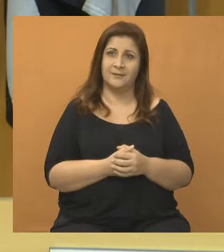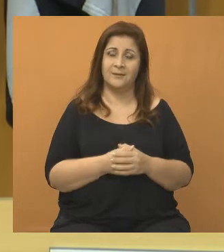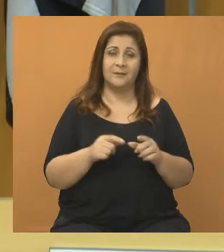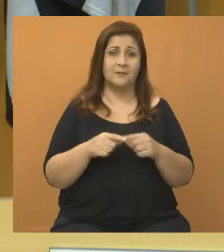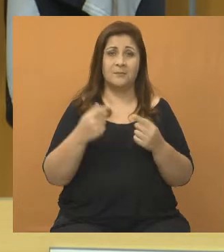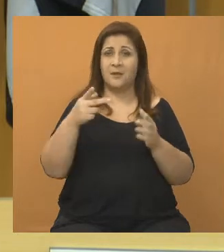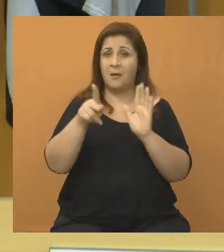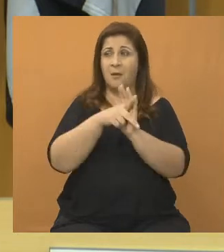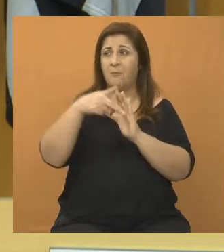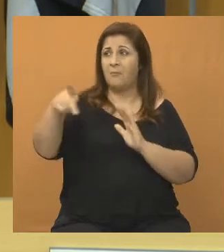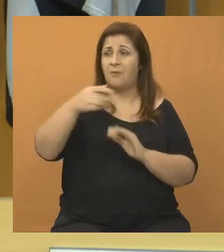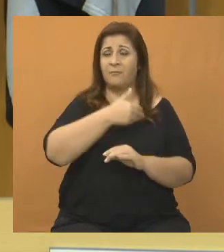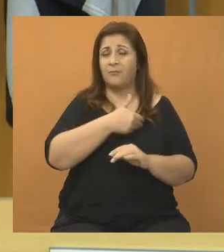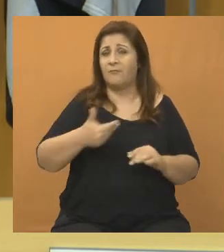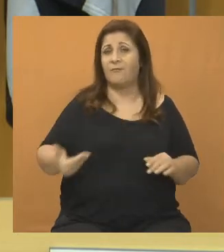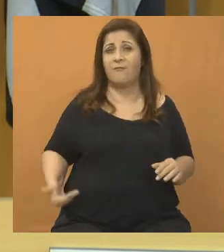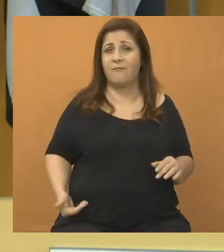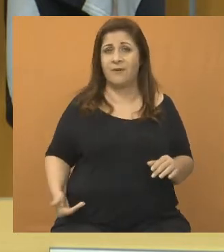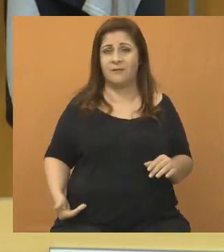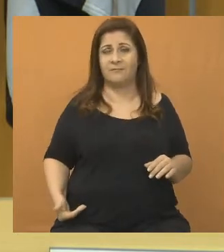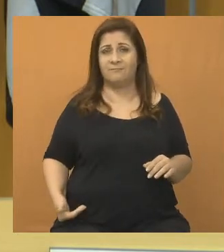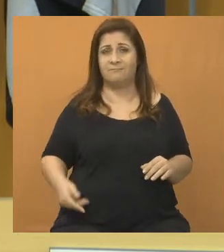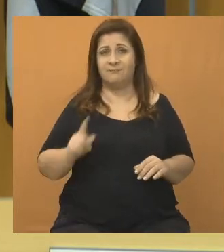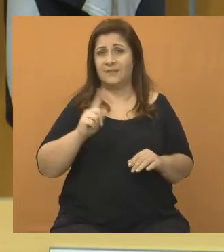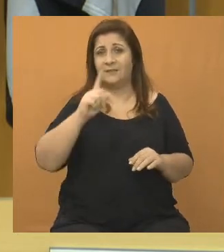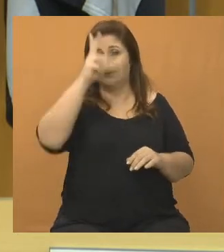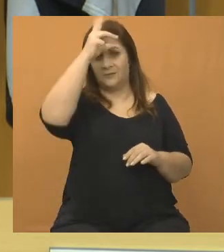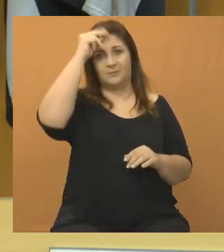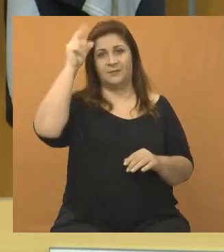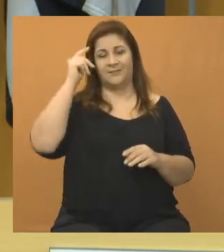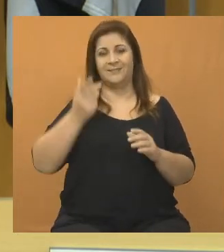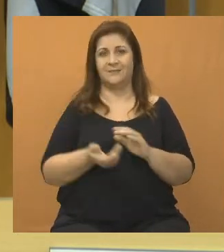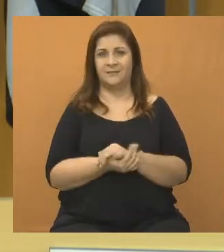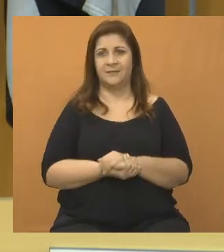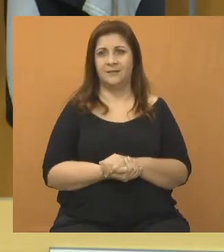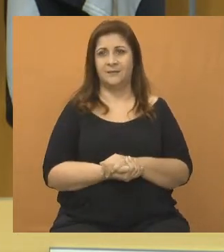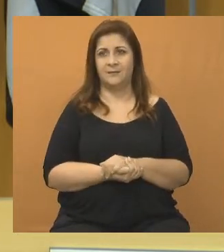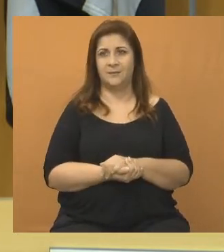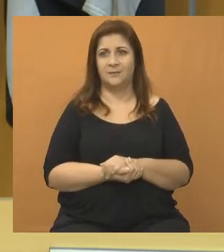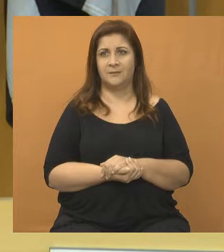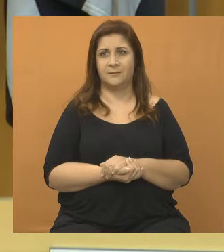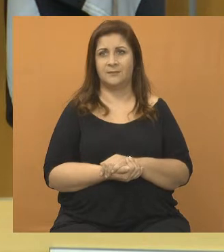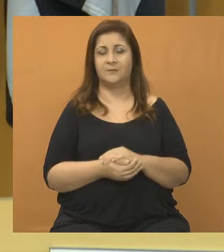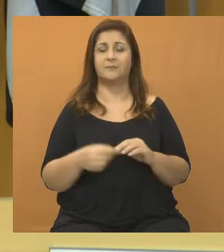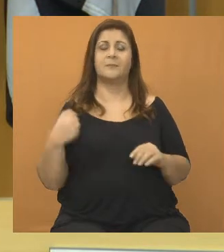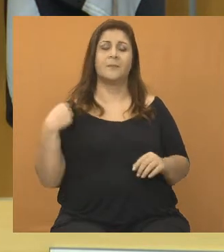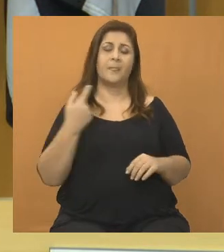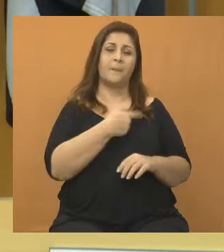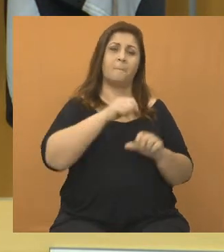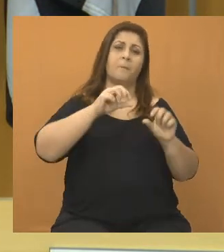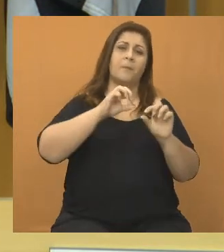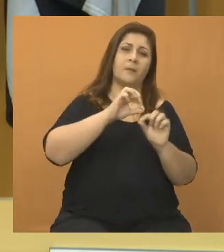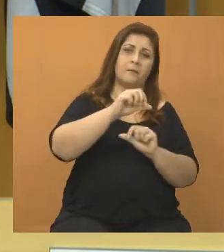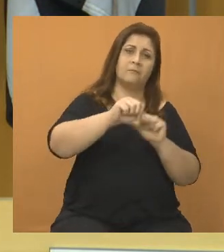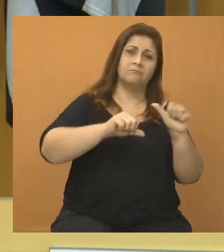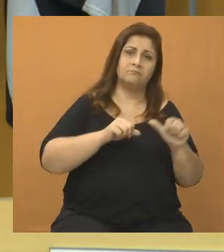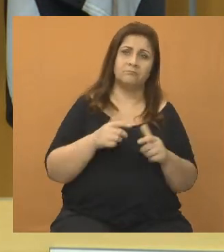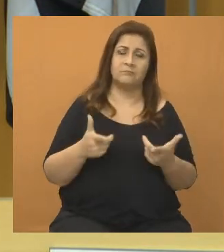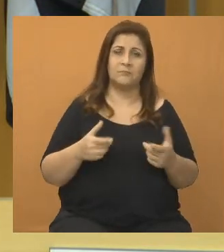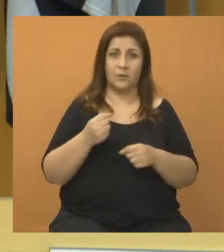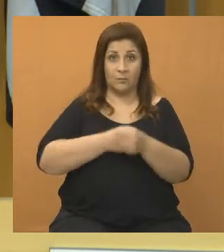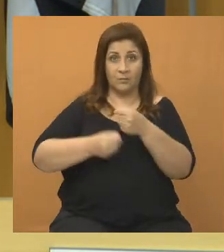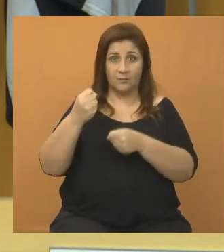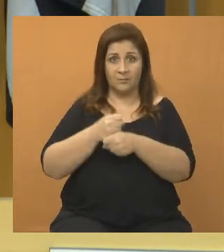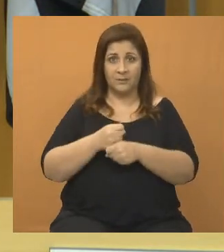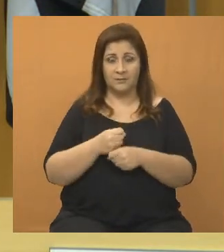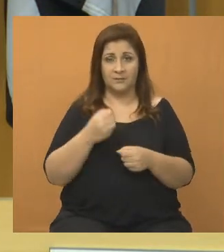de governo, que não é do governo, que não seria da Prefeitura pagar isso. Então ainda a gente realoca, acho que só o ano passado o volume